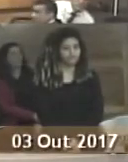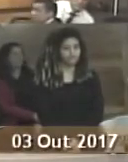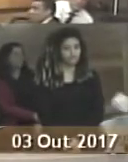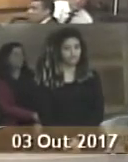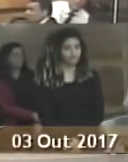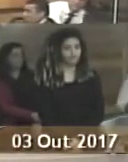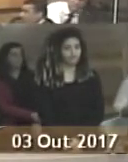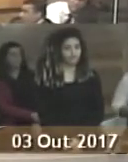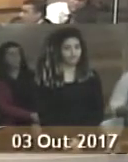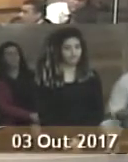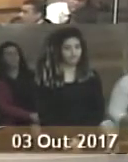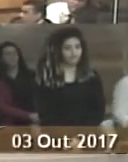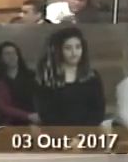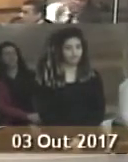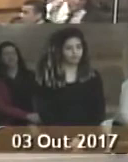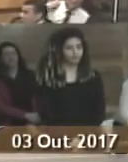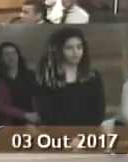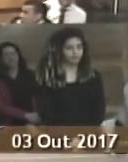Ok.